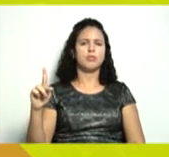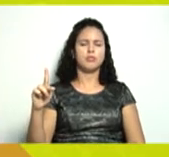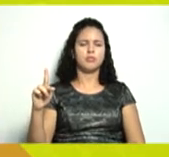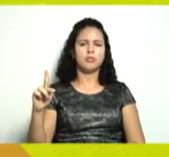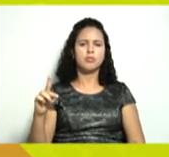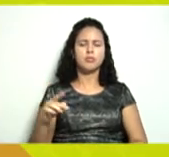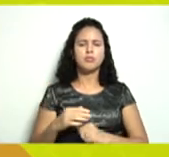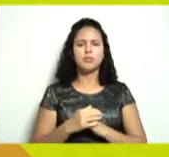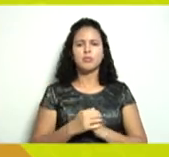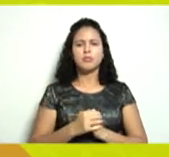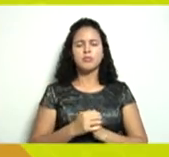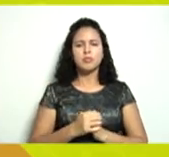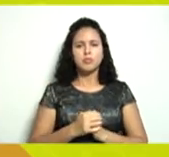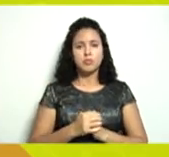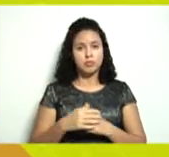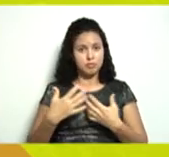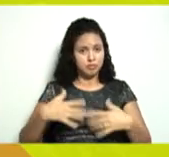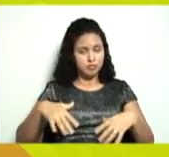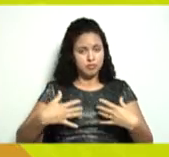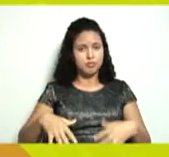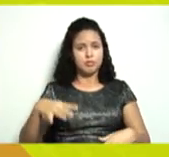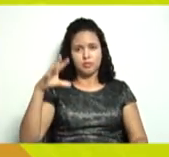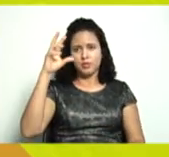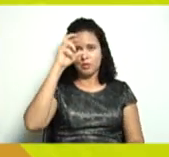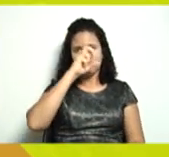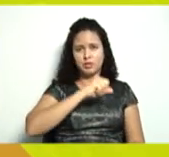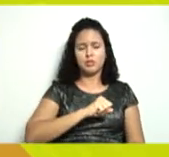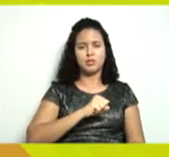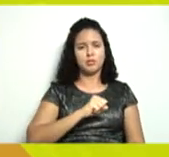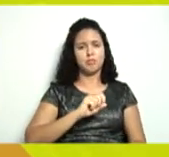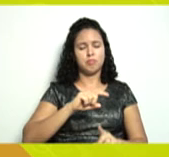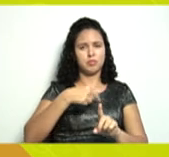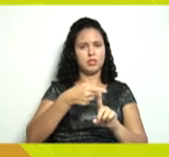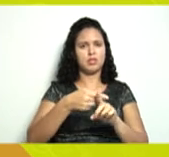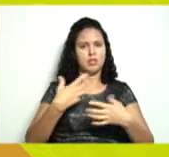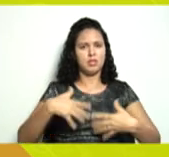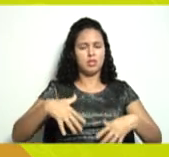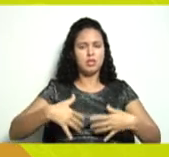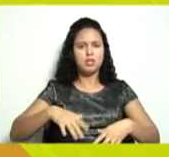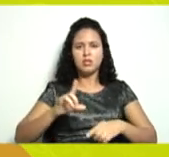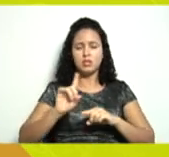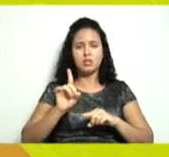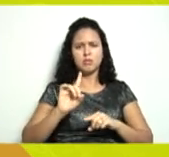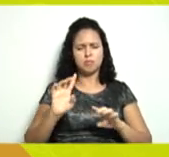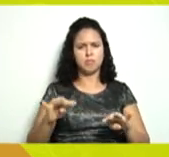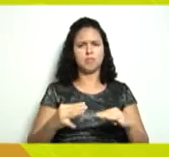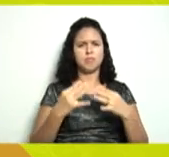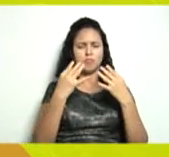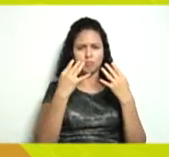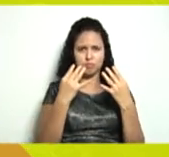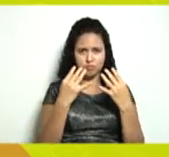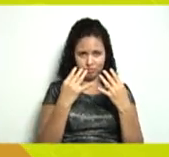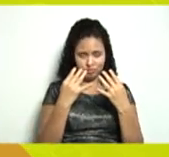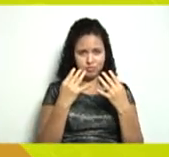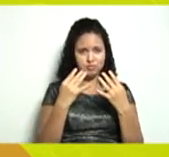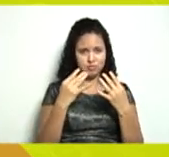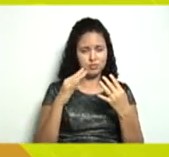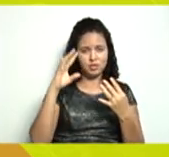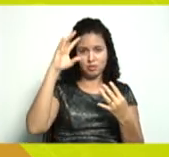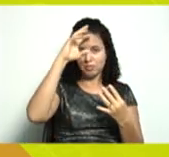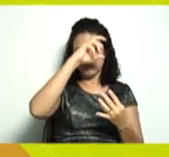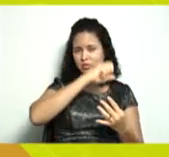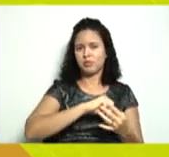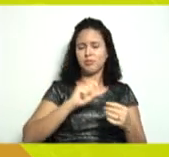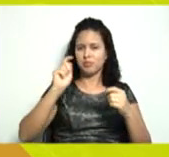cooperativas. Eita, quanta coisa, né? Mas não se desesperem, é só prestarem bastante atenção que nada